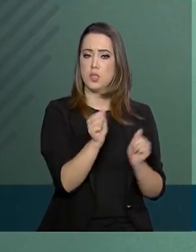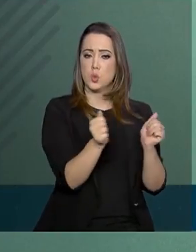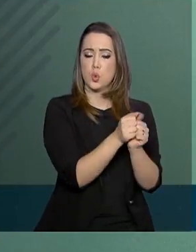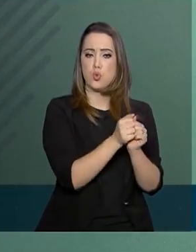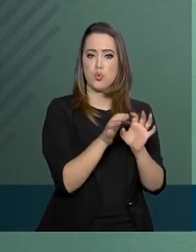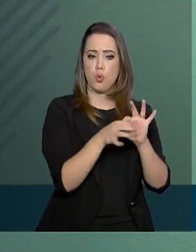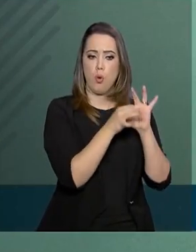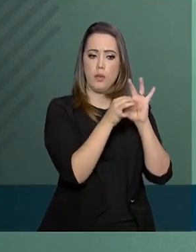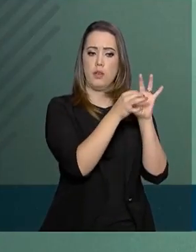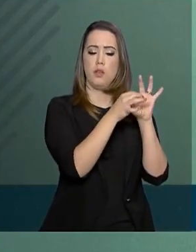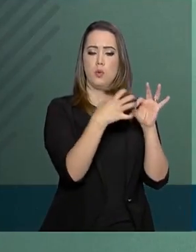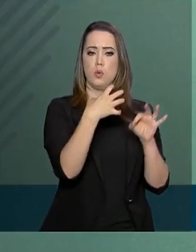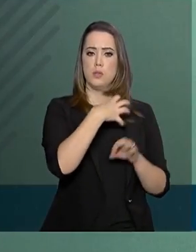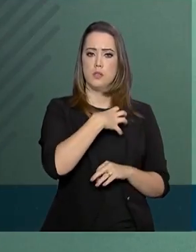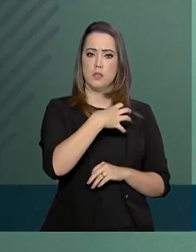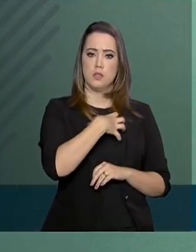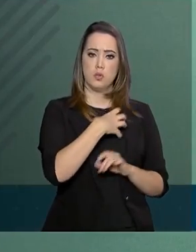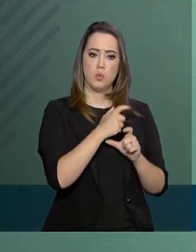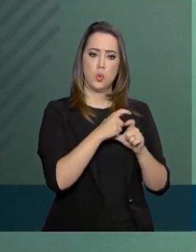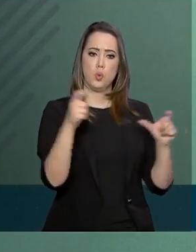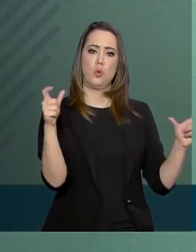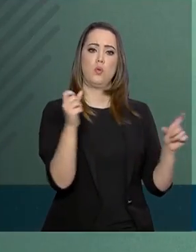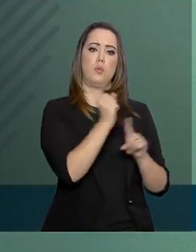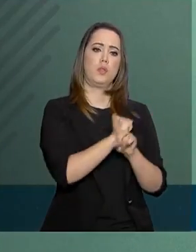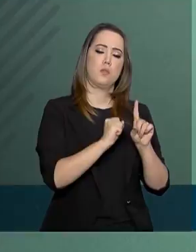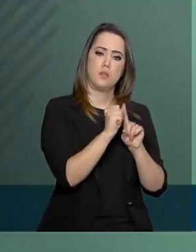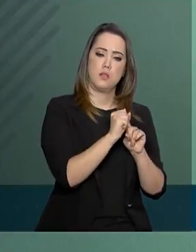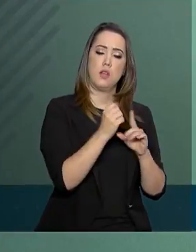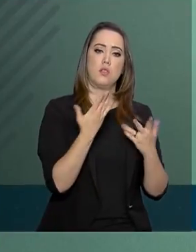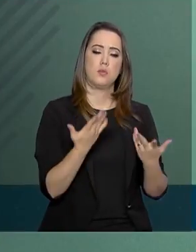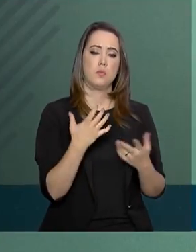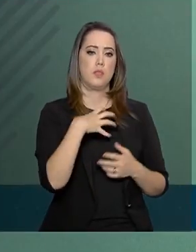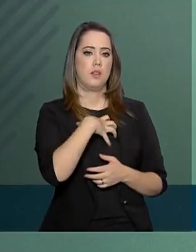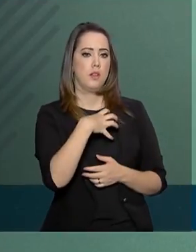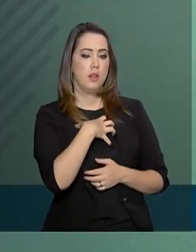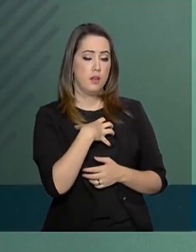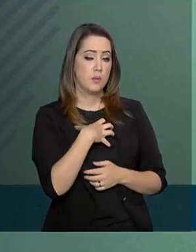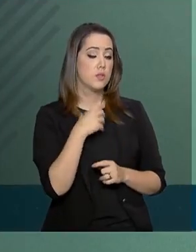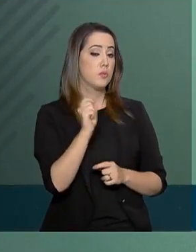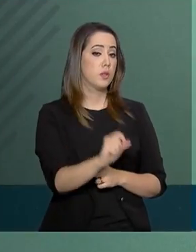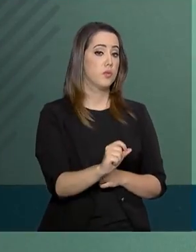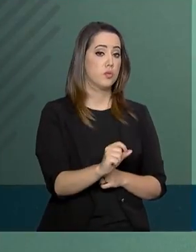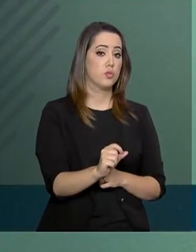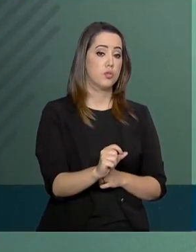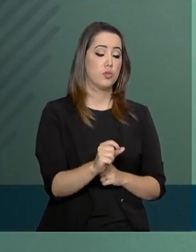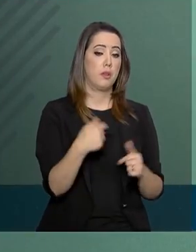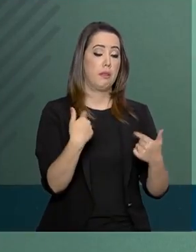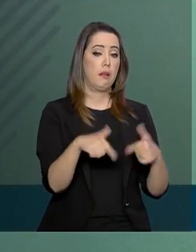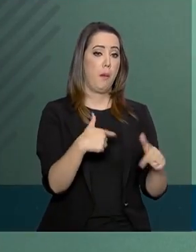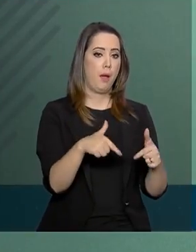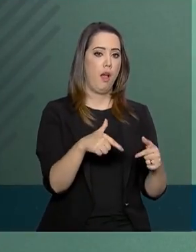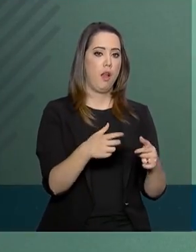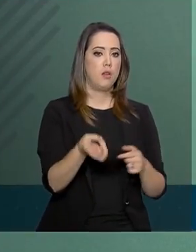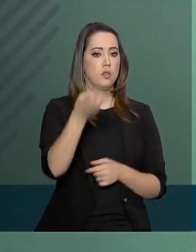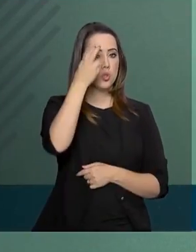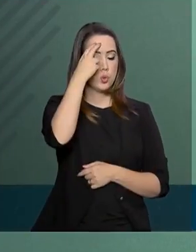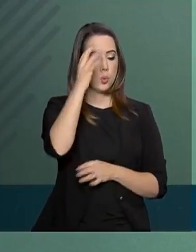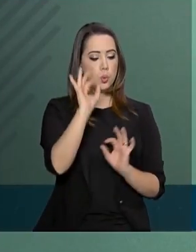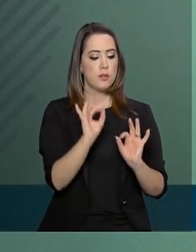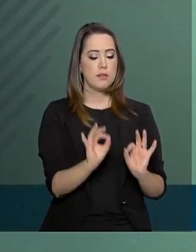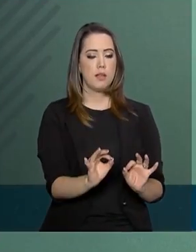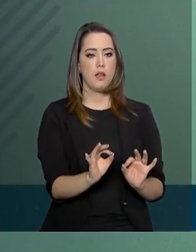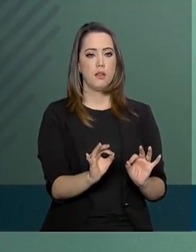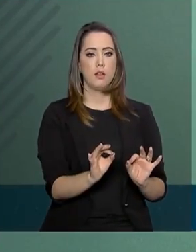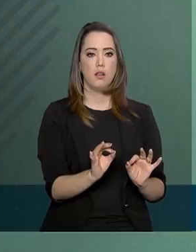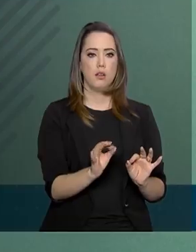com o sentimento da maioria da nossa sociedade que é um sentimento de dever de cultura adequada